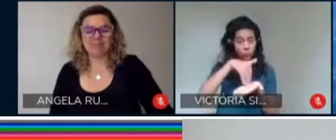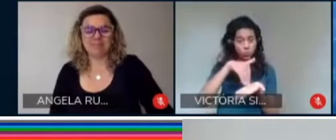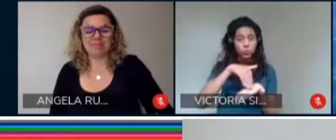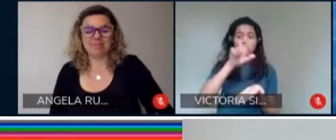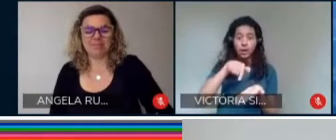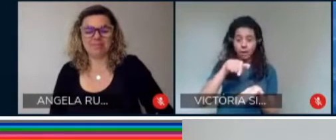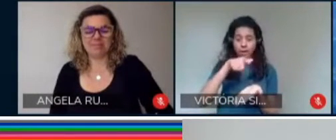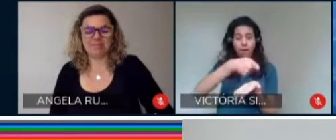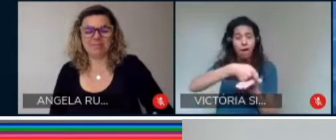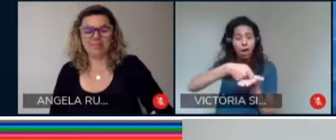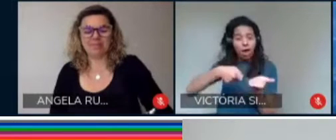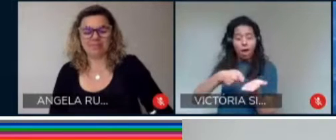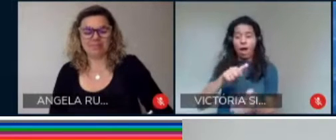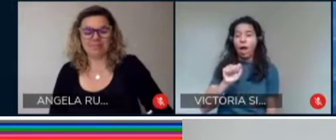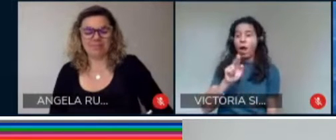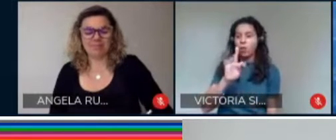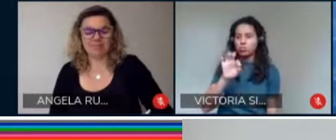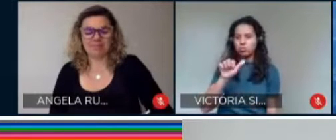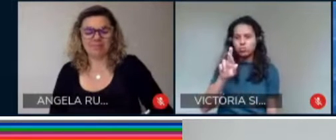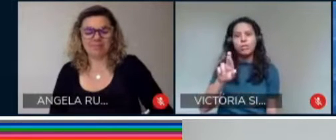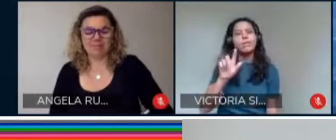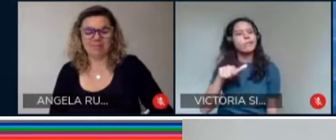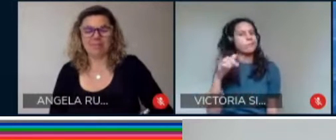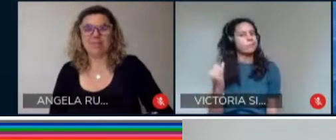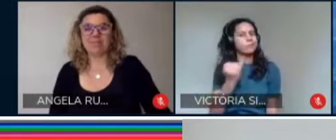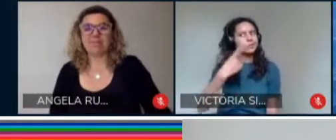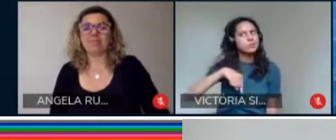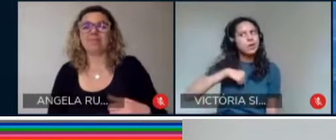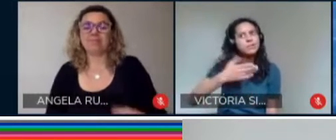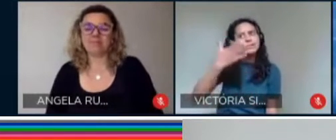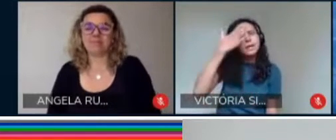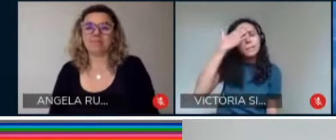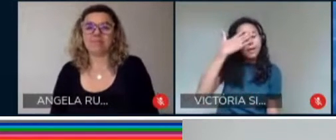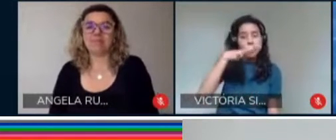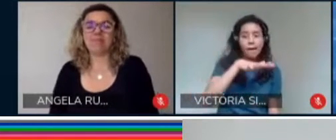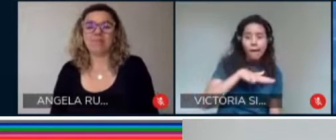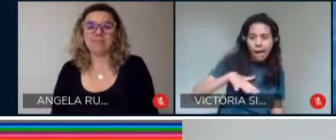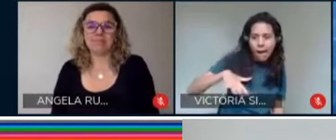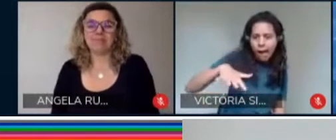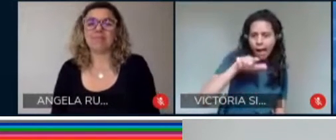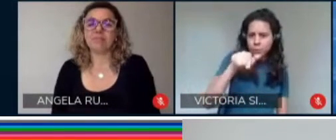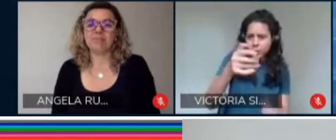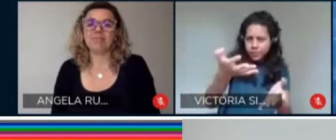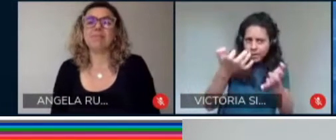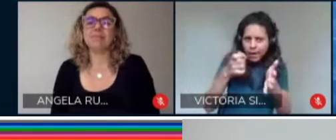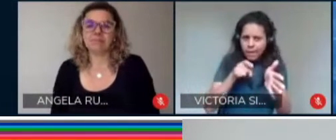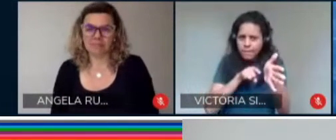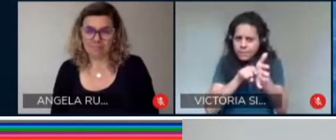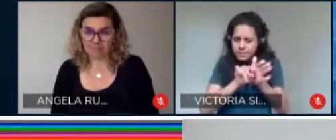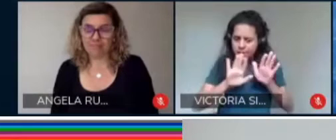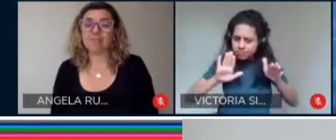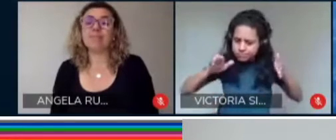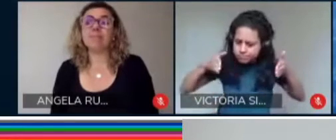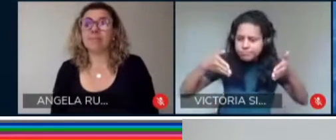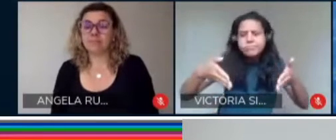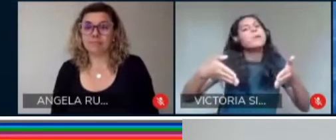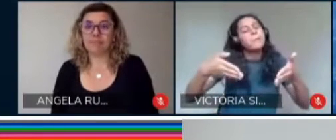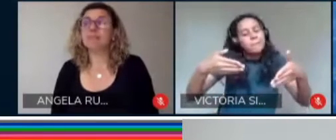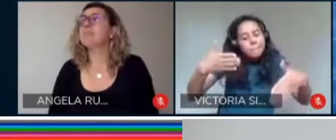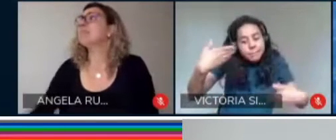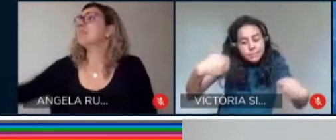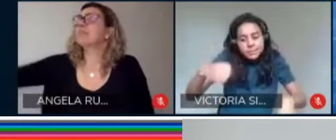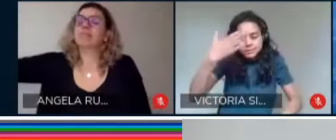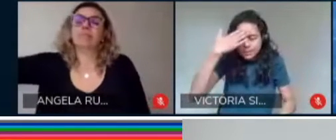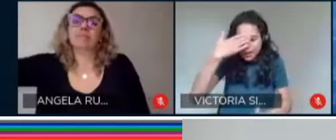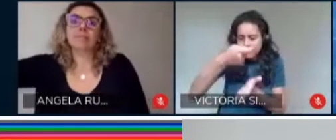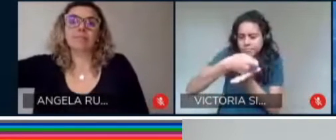os autores que trabalham com a nossa área específica é ler as referências bibliográficas, né, que a gente insiste tanto em